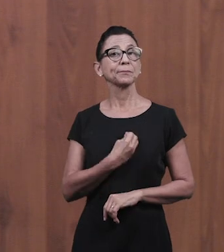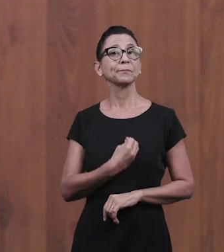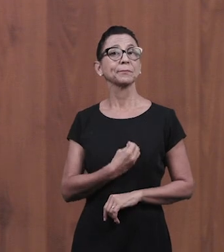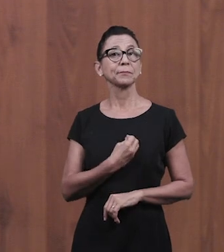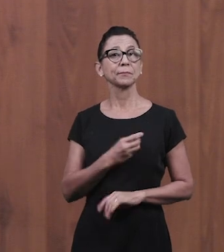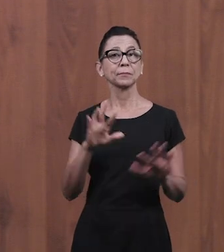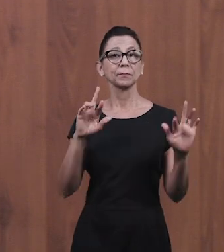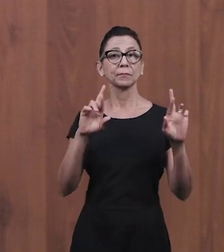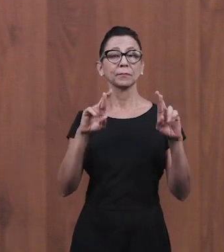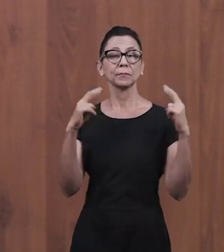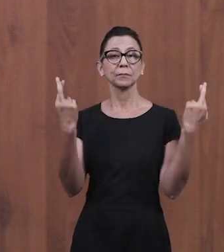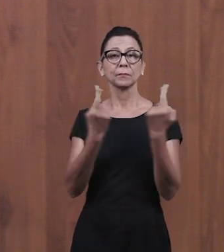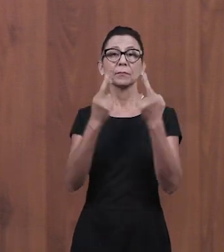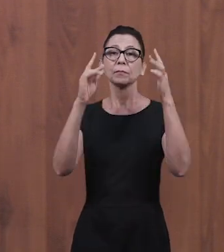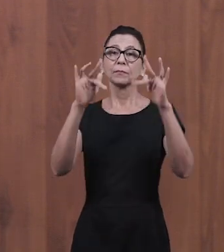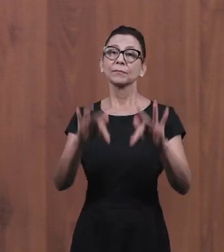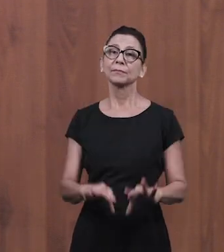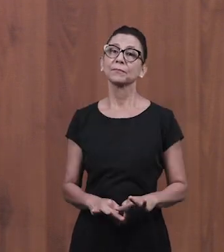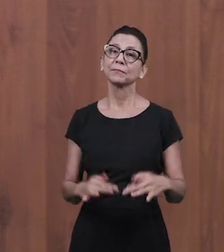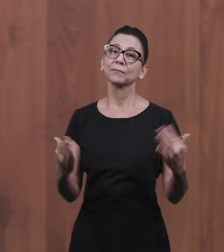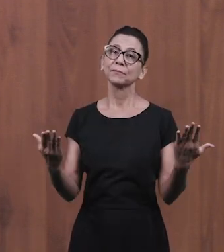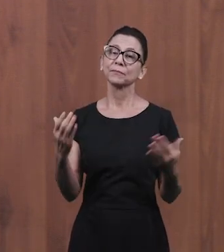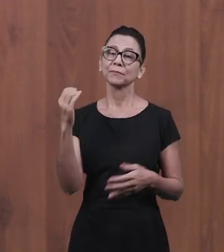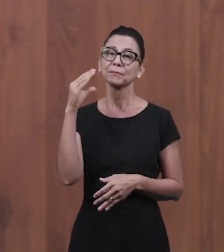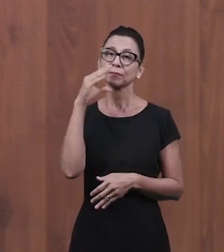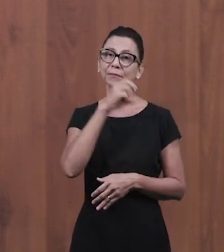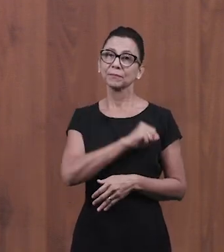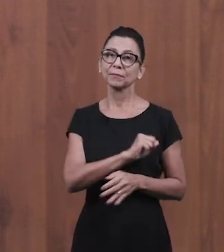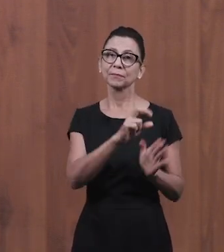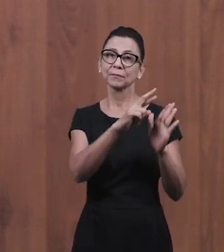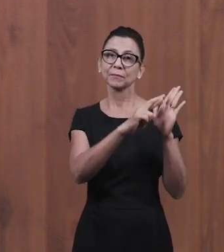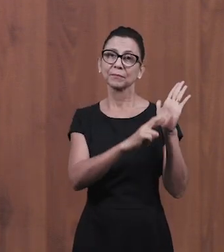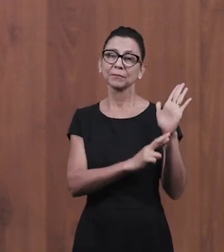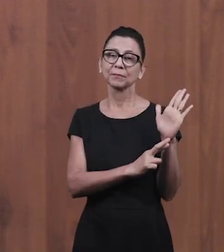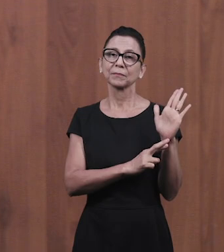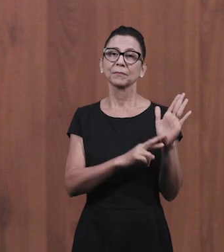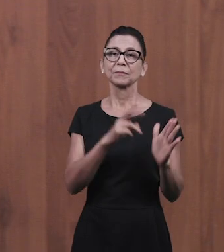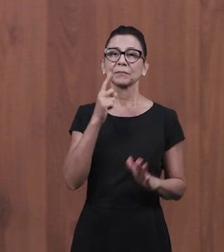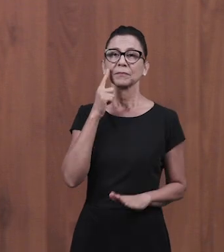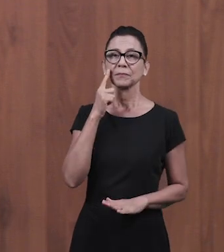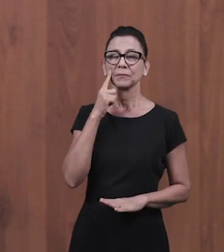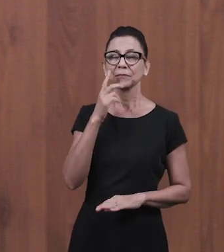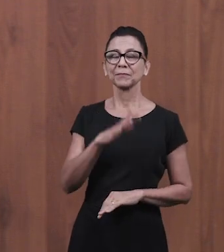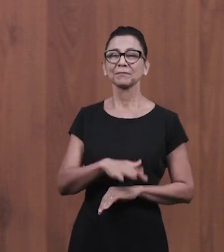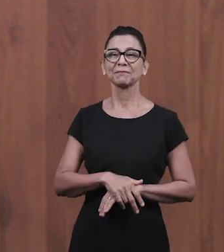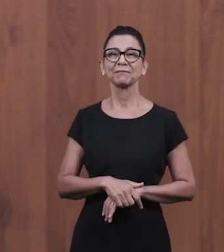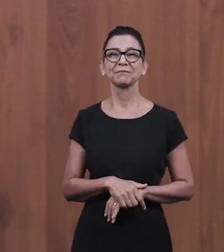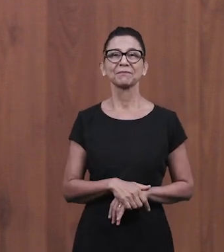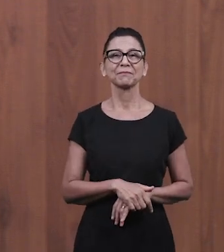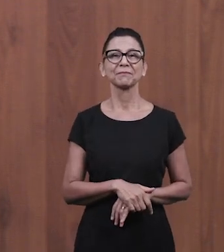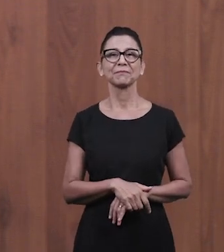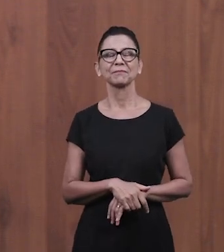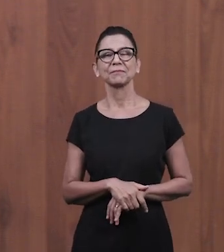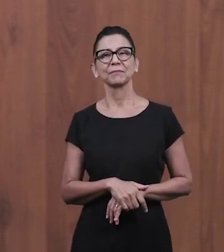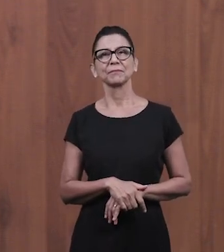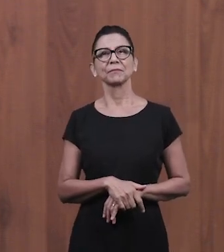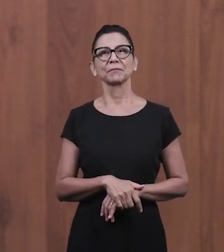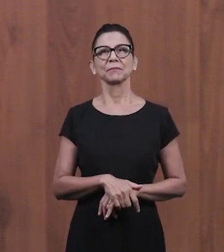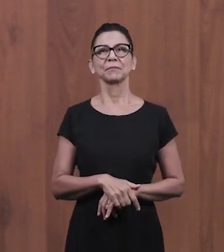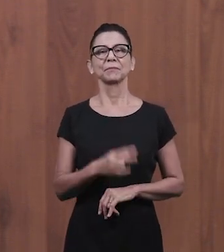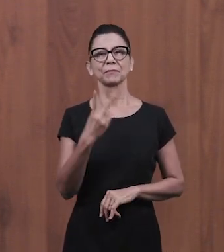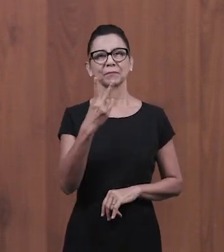E terminada a reunião, os irmãos então mandaram agora um pequeno relatório. Nós vamos ouvir aqui a irmã Dagneres e a